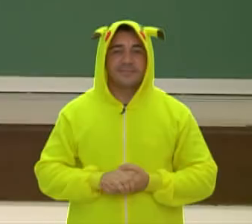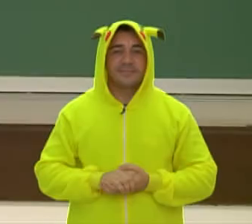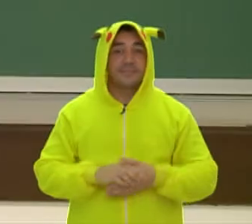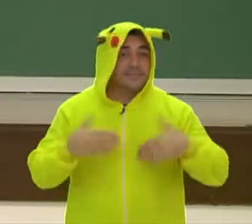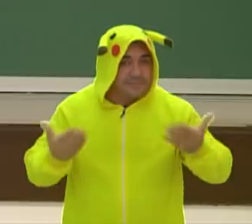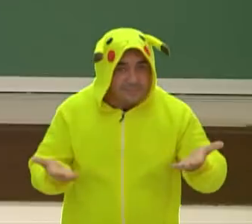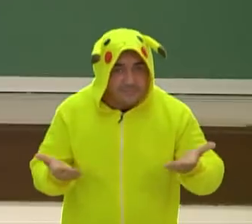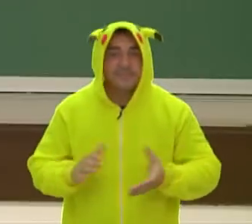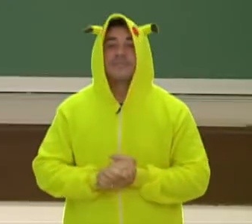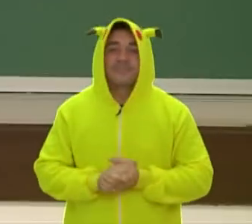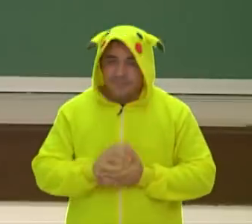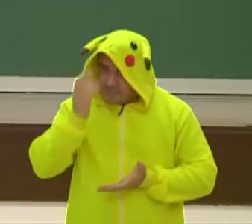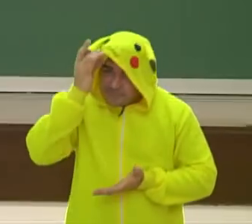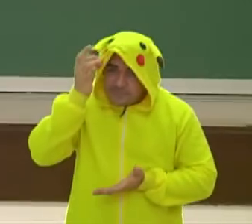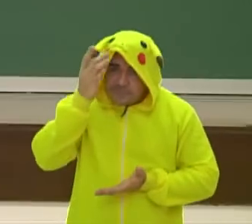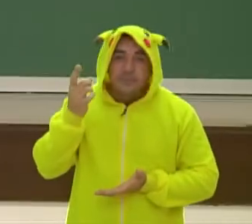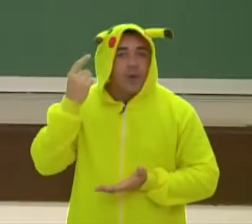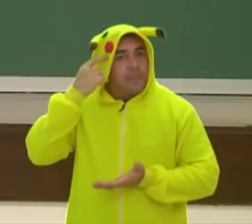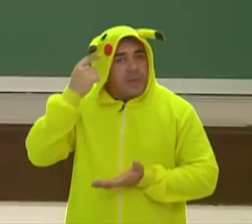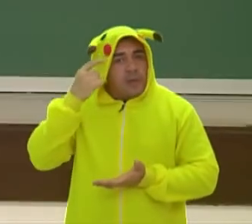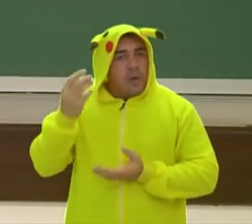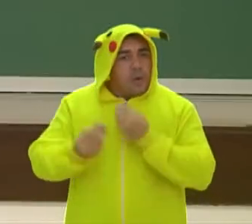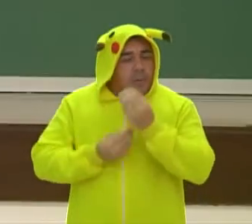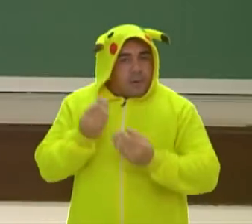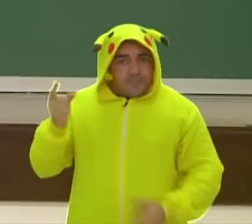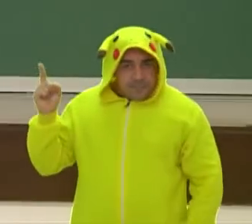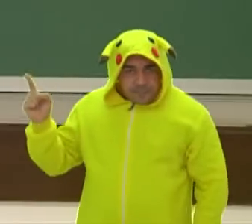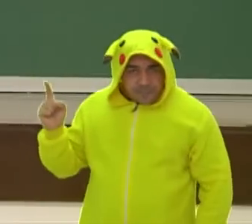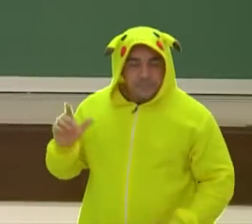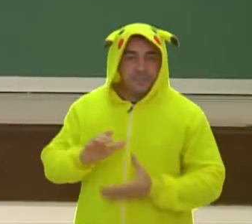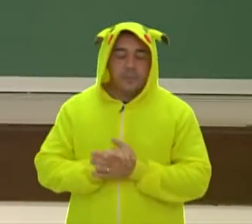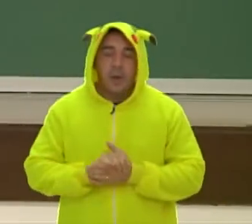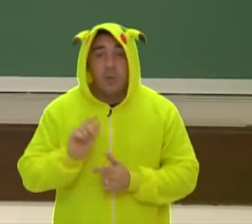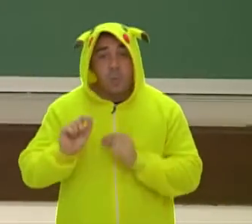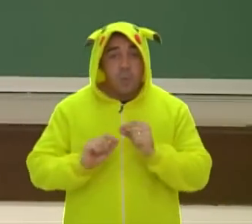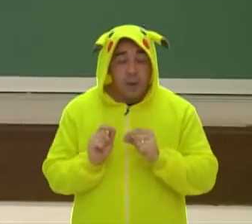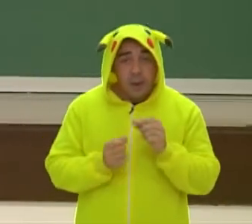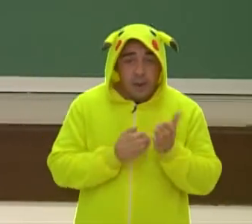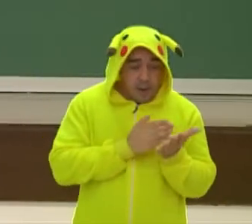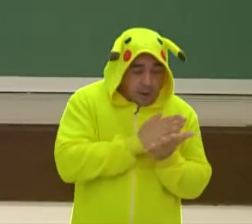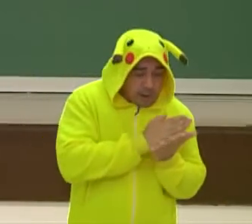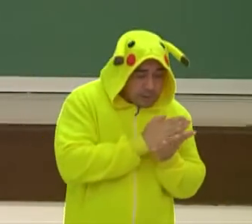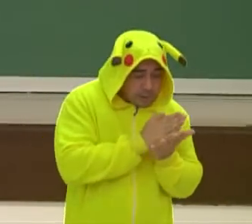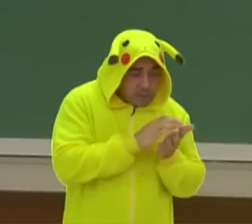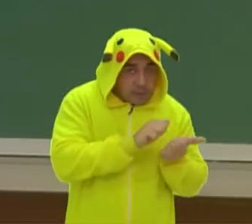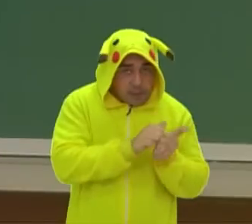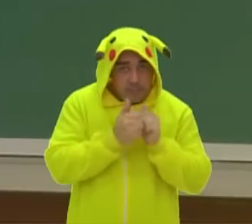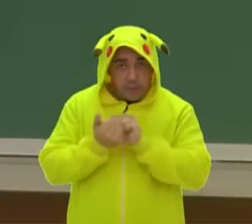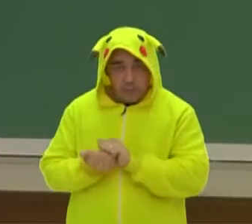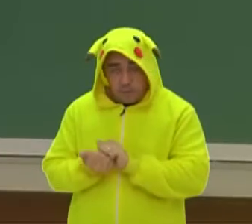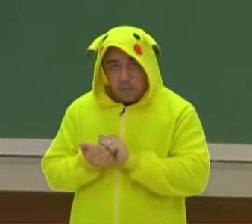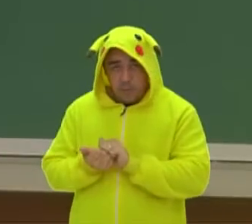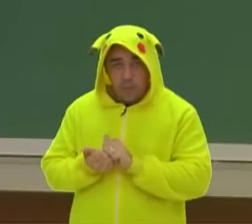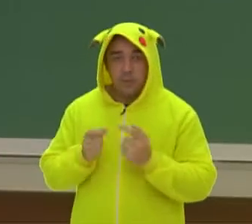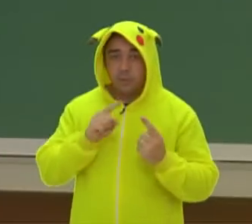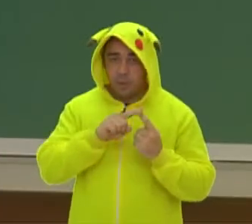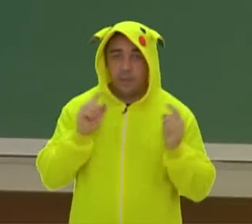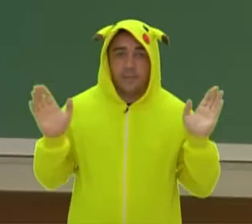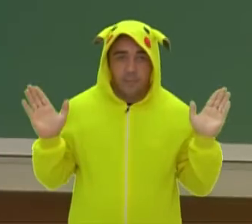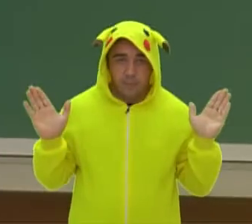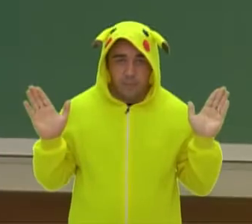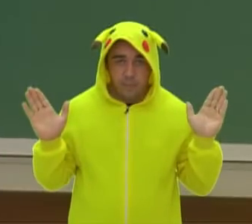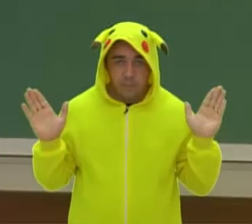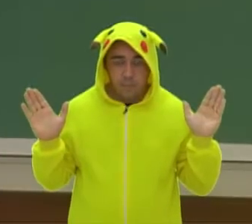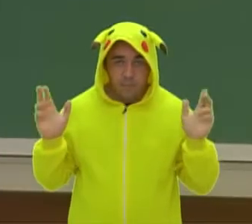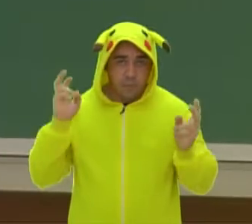E aí, gente? Fácil, né? Vamos pensar aqui, ó. Resultam de irradiação adaptativa em Zubat, que é um morcego, e